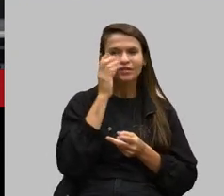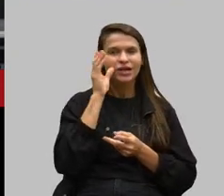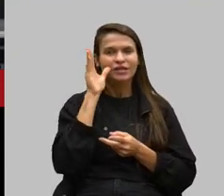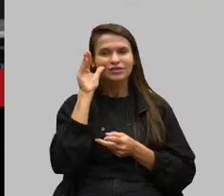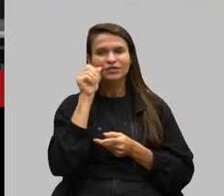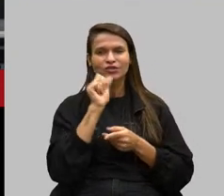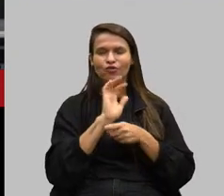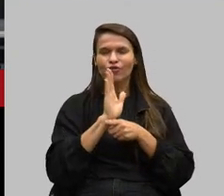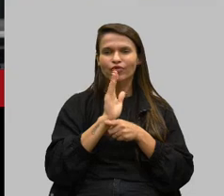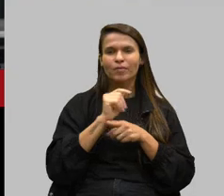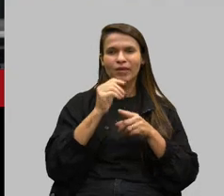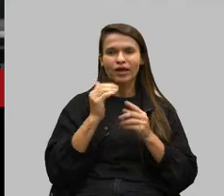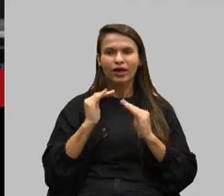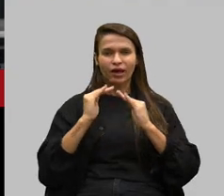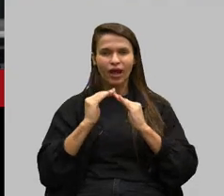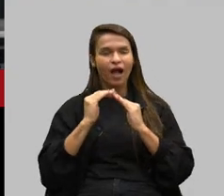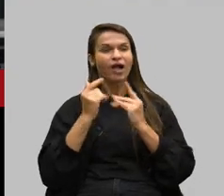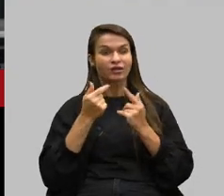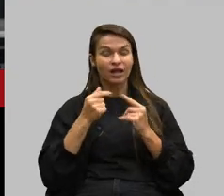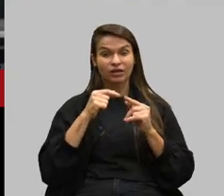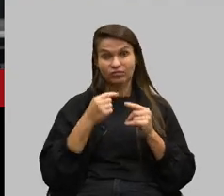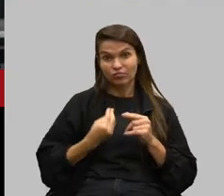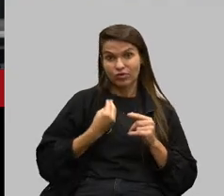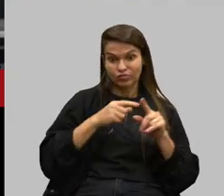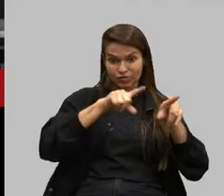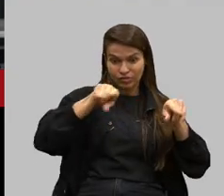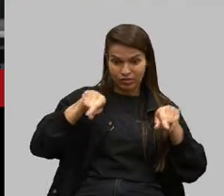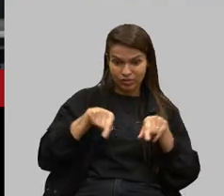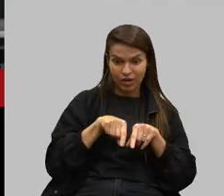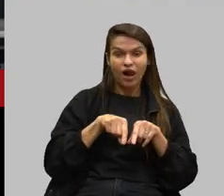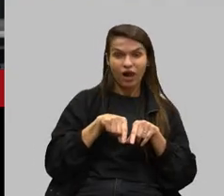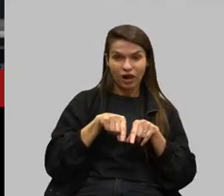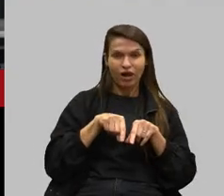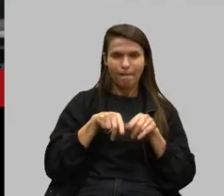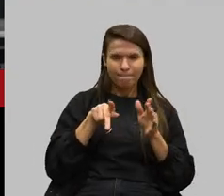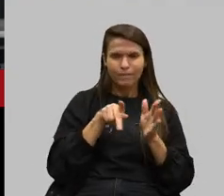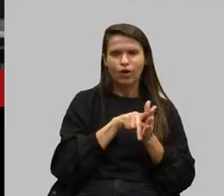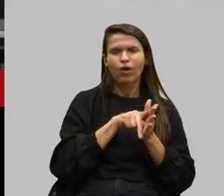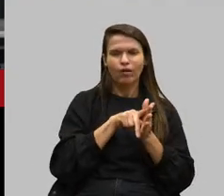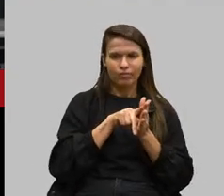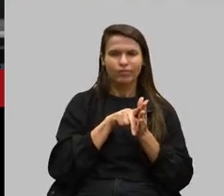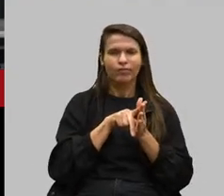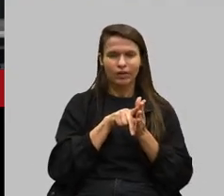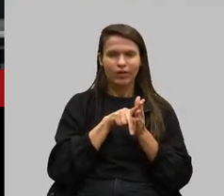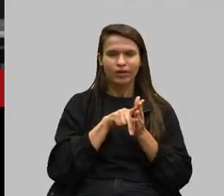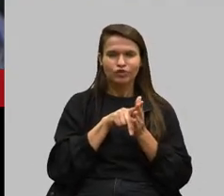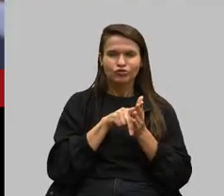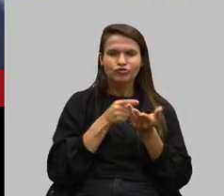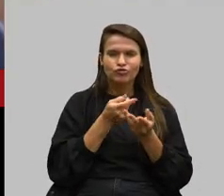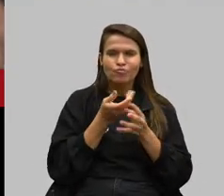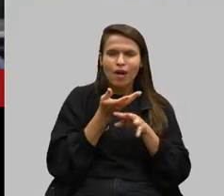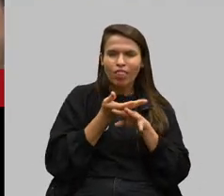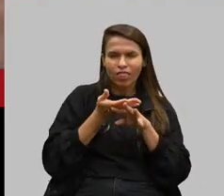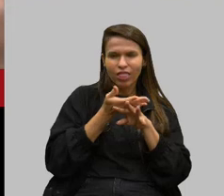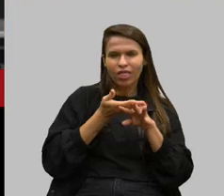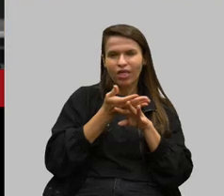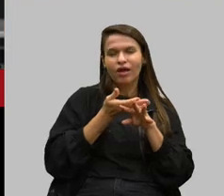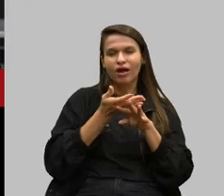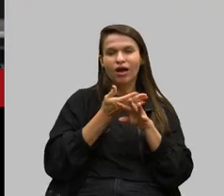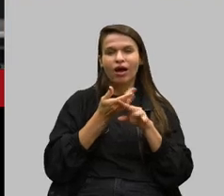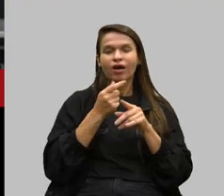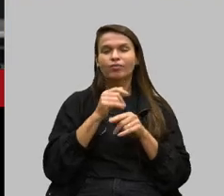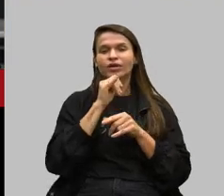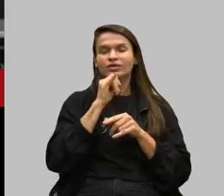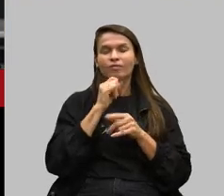sala multissensorial e ela assiste por exemplo o filme do Rei Leão ela sente ali o vento batendo no rosto dela quando a chuva cai as gotas